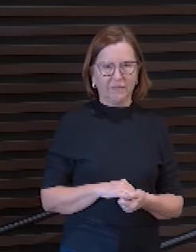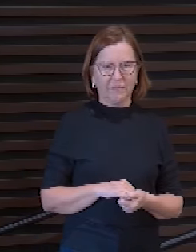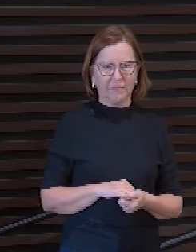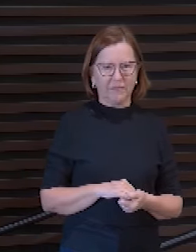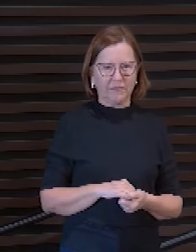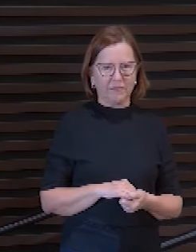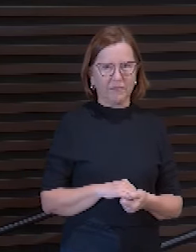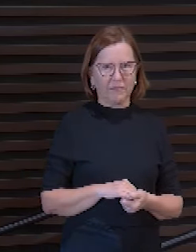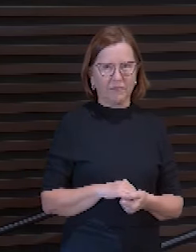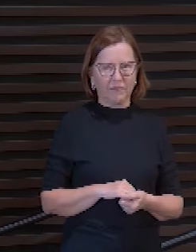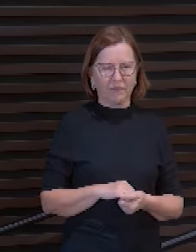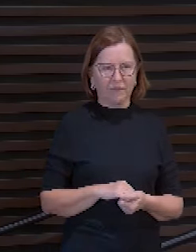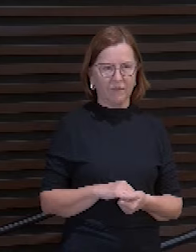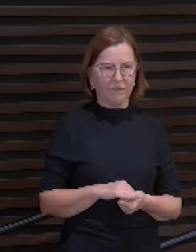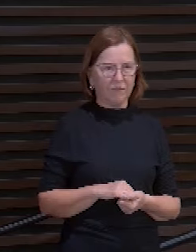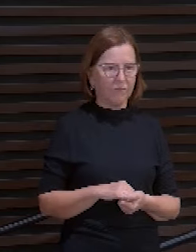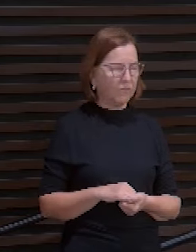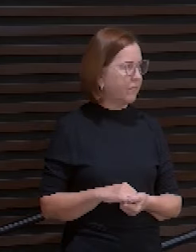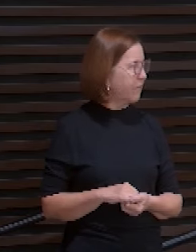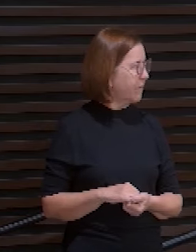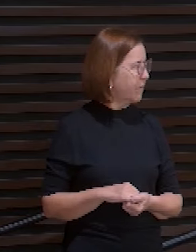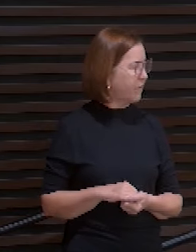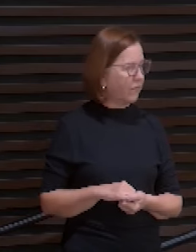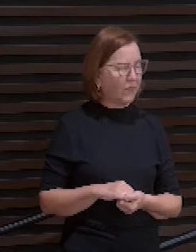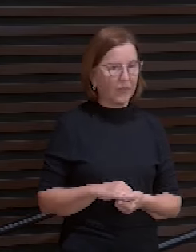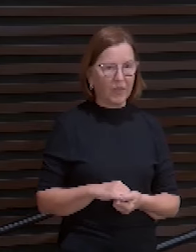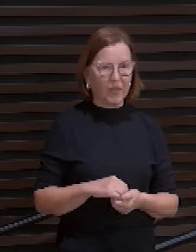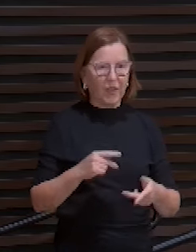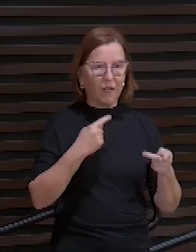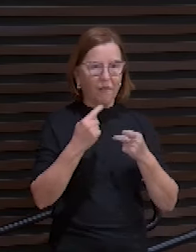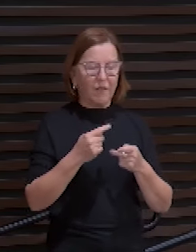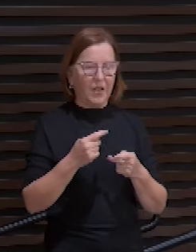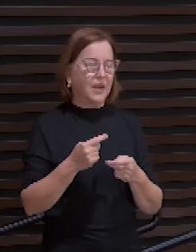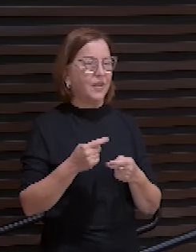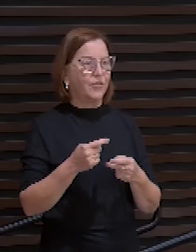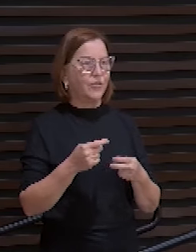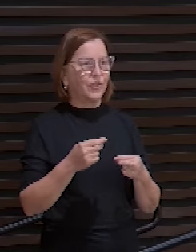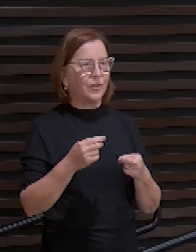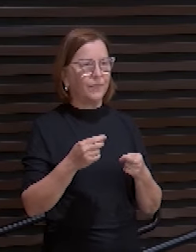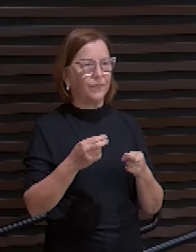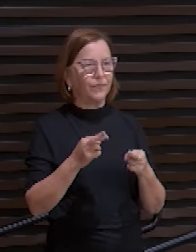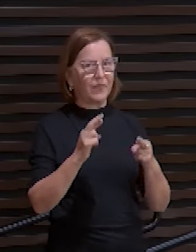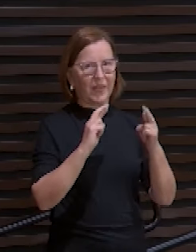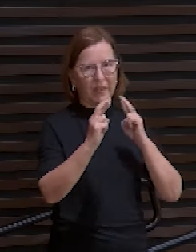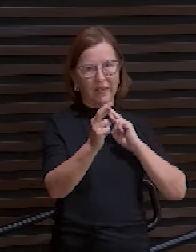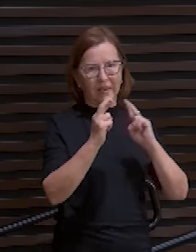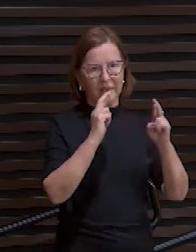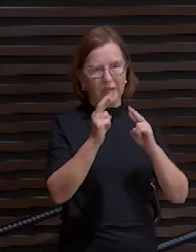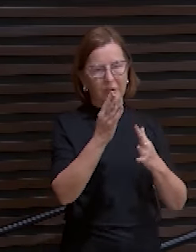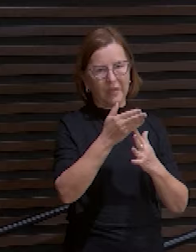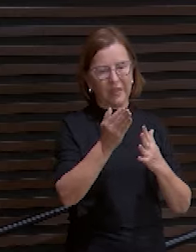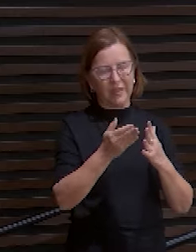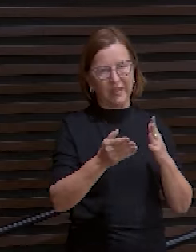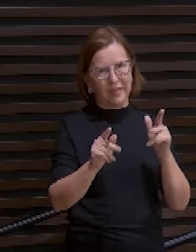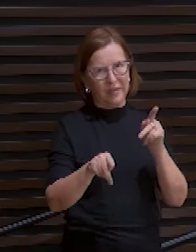nós tratarmos dessa questão do relacionamento das pessoas e